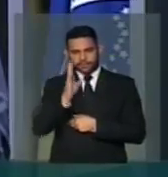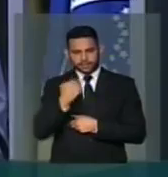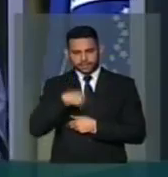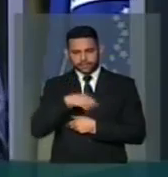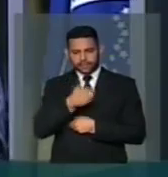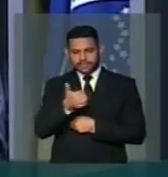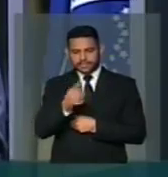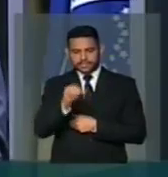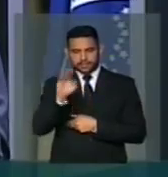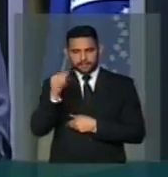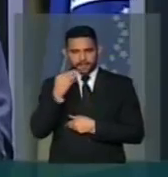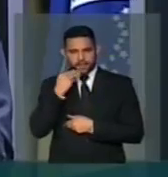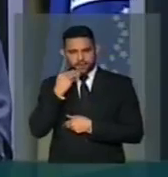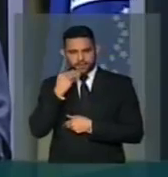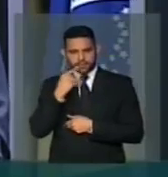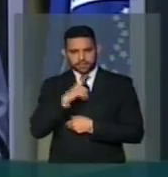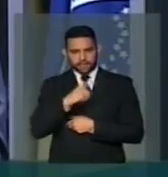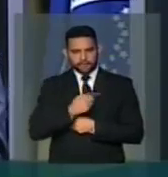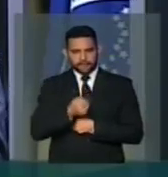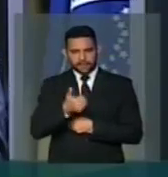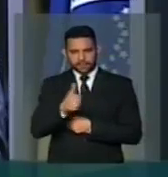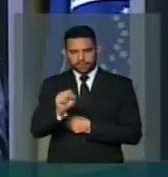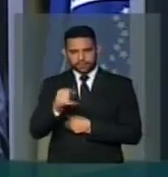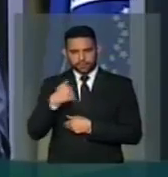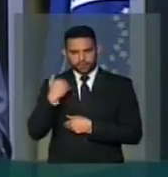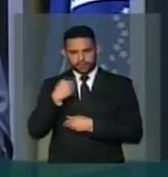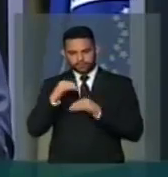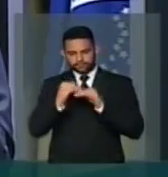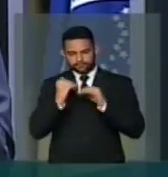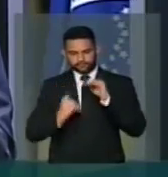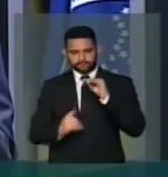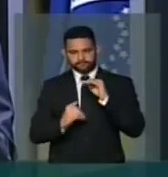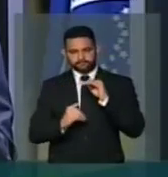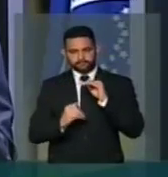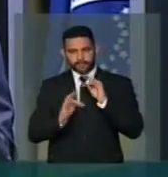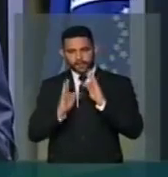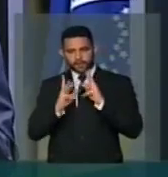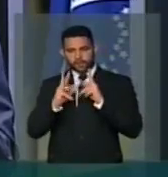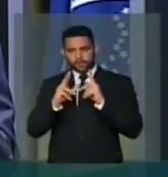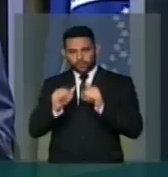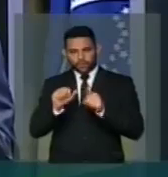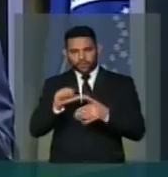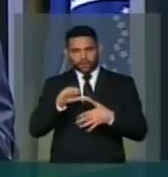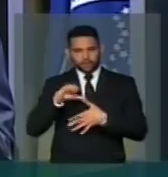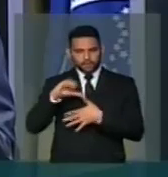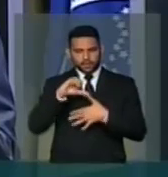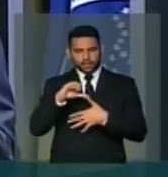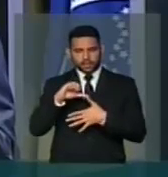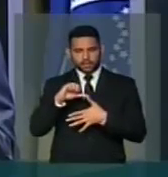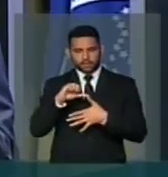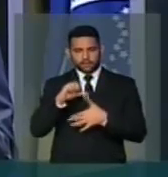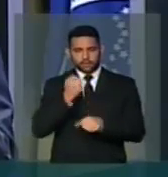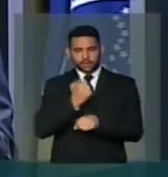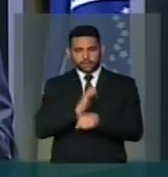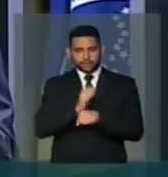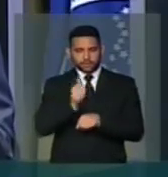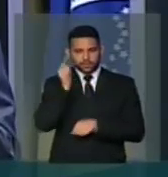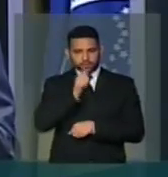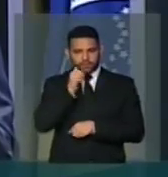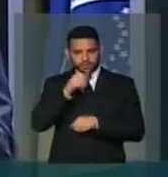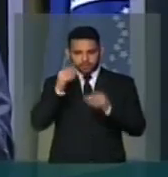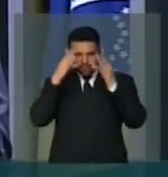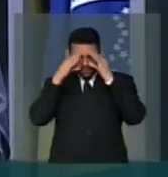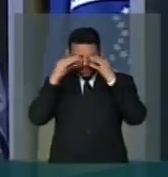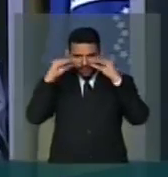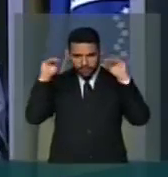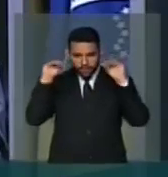quais 60 milhões têm menos de 18 anos de idade. Em toda a América, apenas Estados Unidos e México